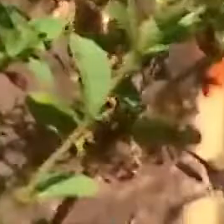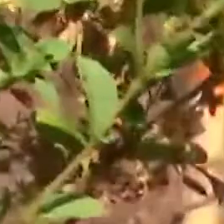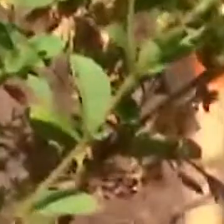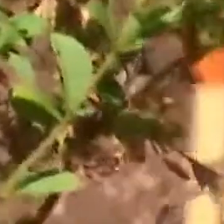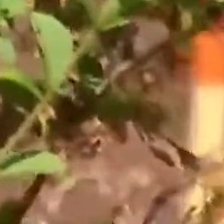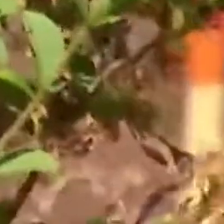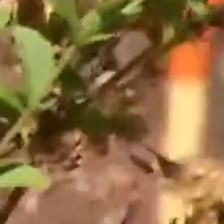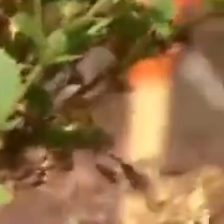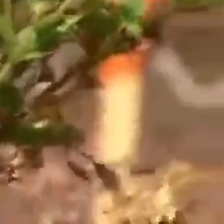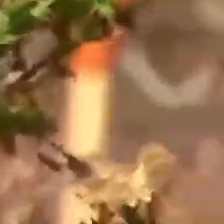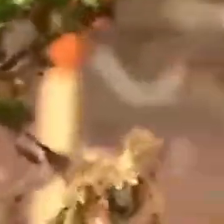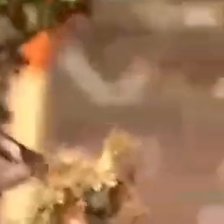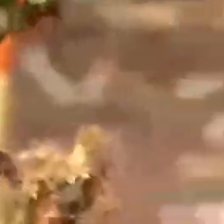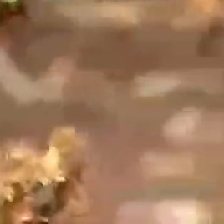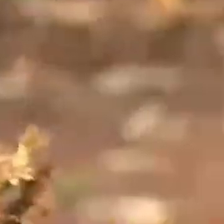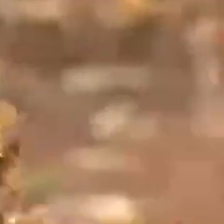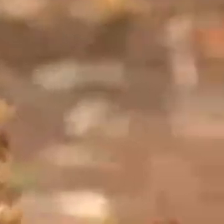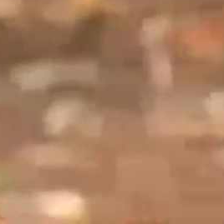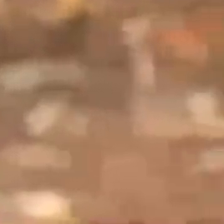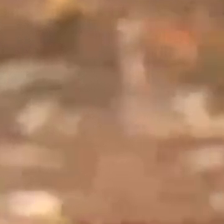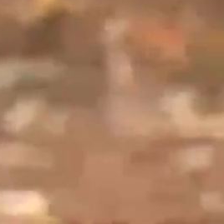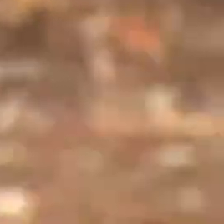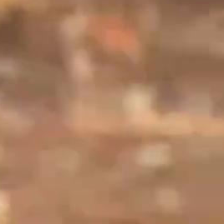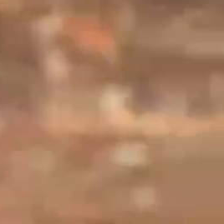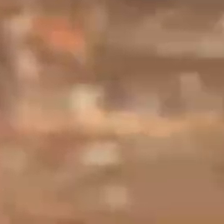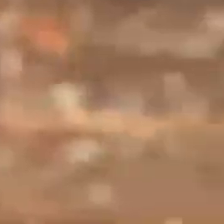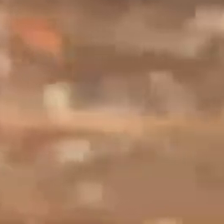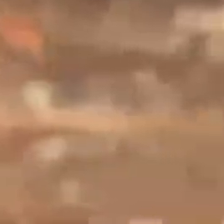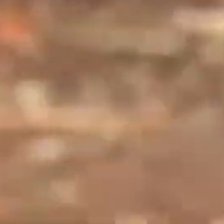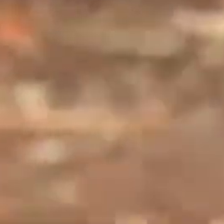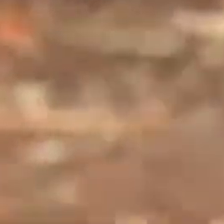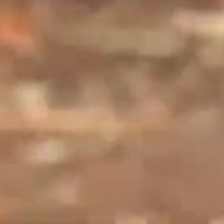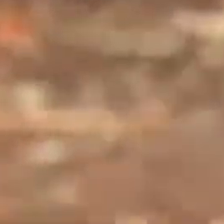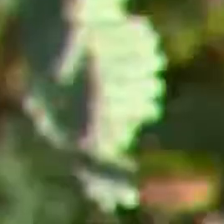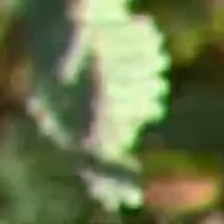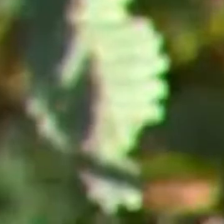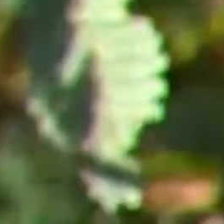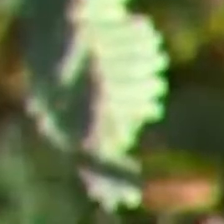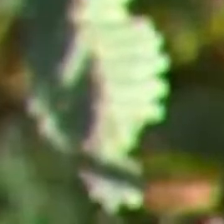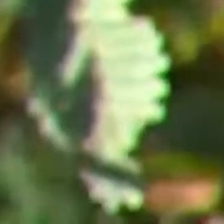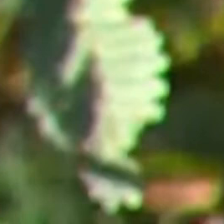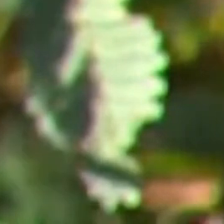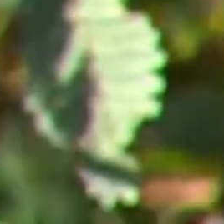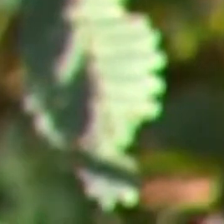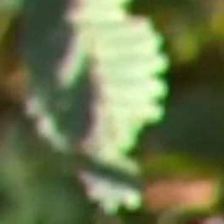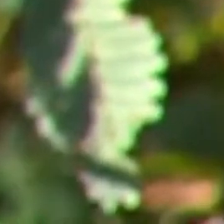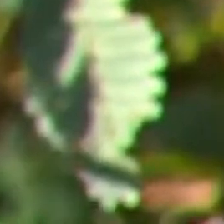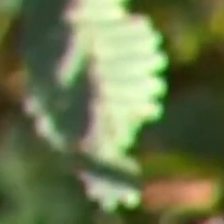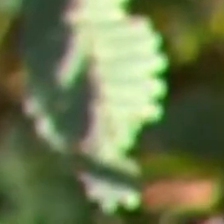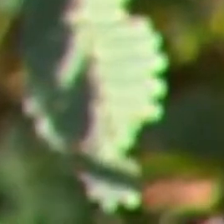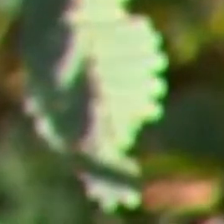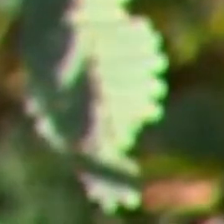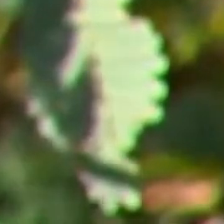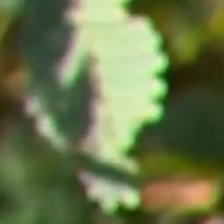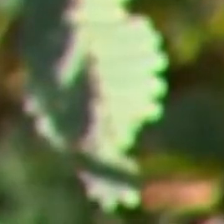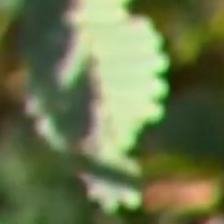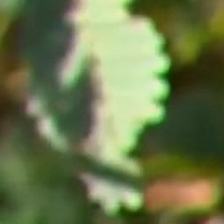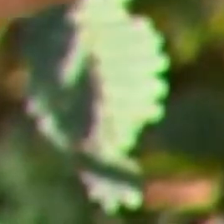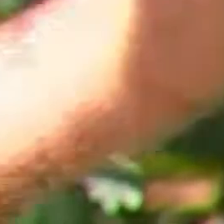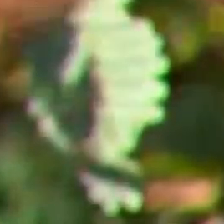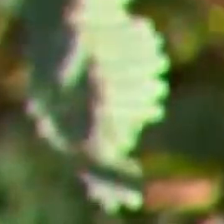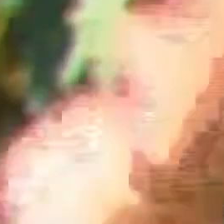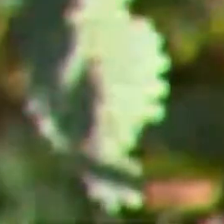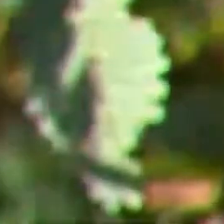ervas aromáticas, espécies aquáticas, árvores frutíferas. Tem plantas já conhecidas por muita gente,